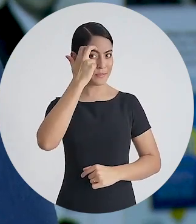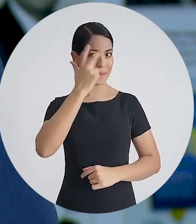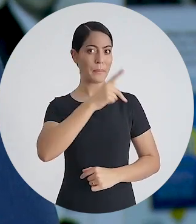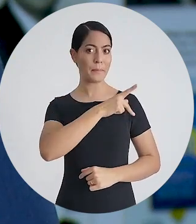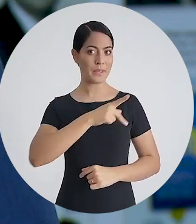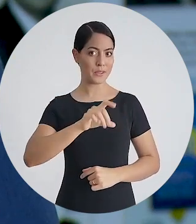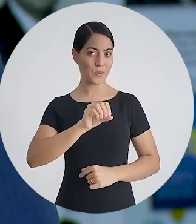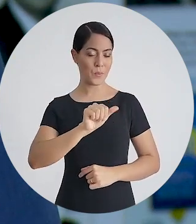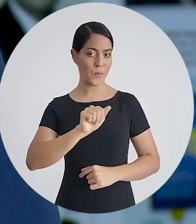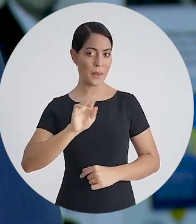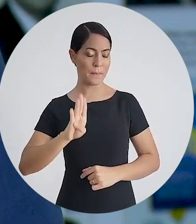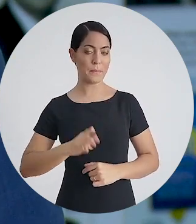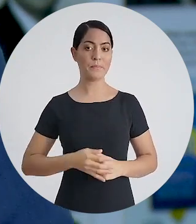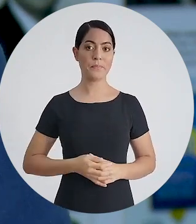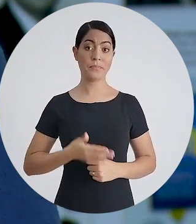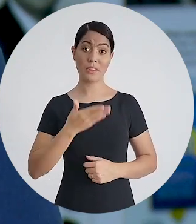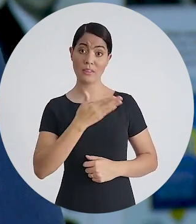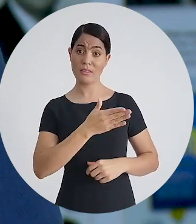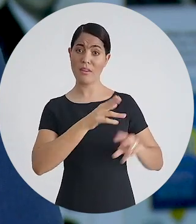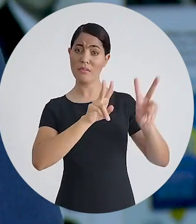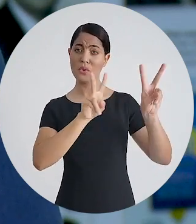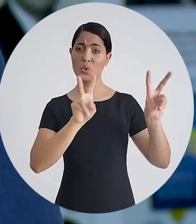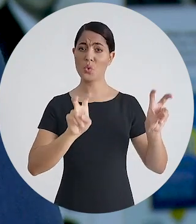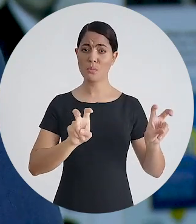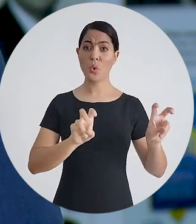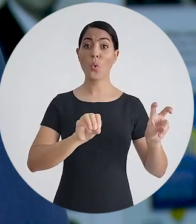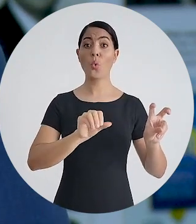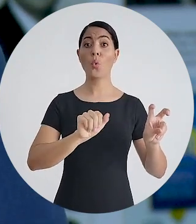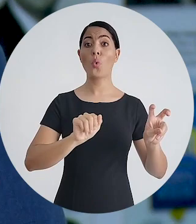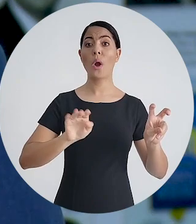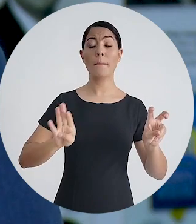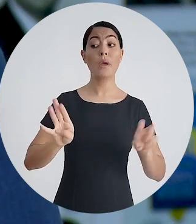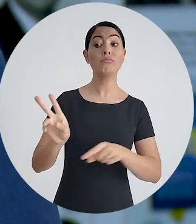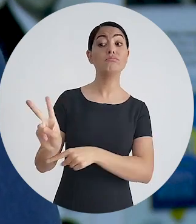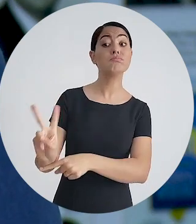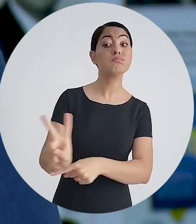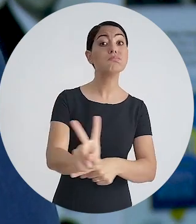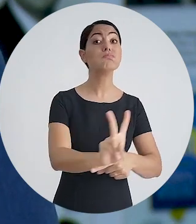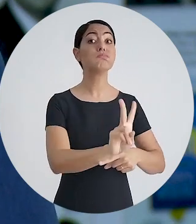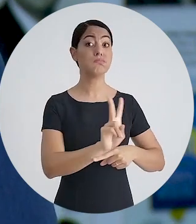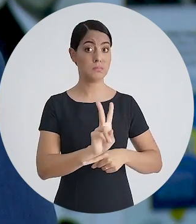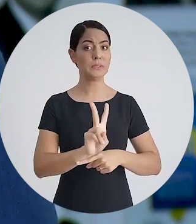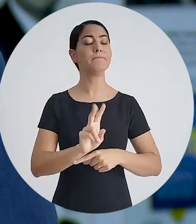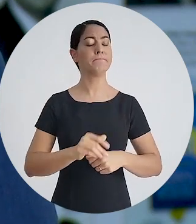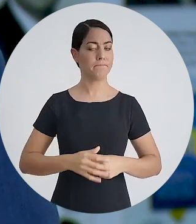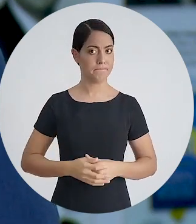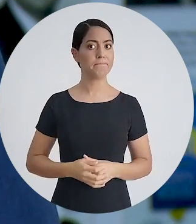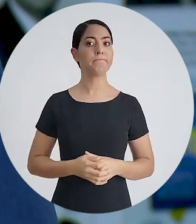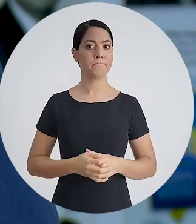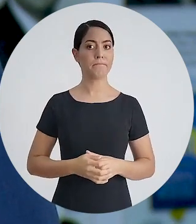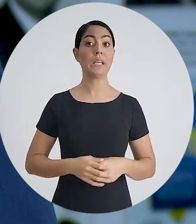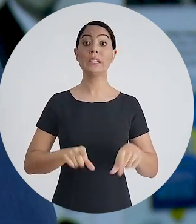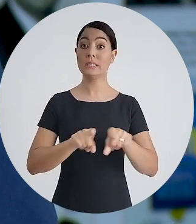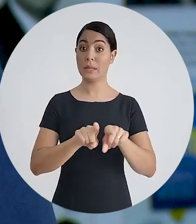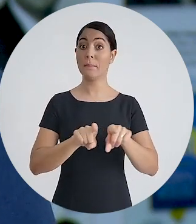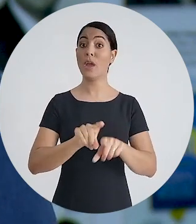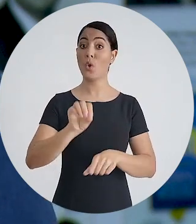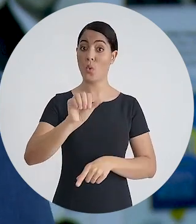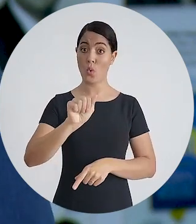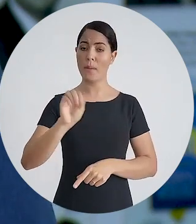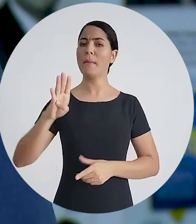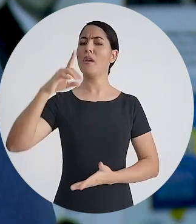Felipe Santa Cruz. Na ocasião, ele falou, abre aspas, da OAB sempre vigilante, fecha aspas, e o compromisso